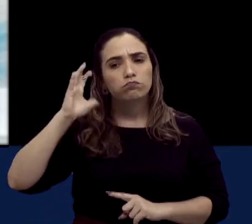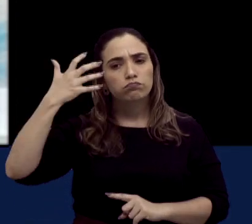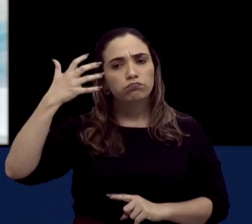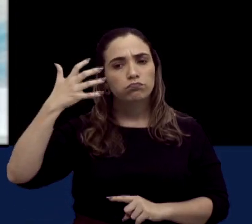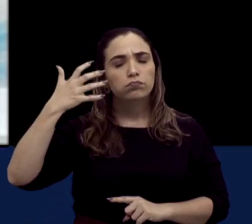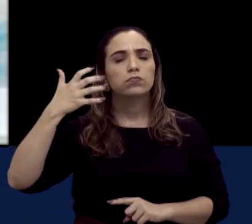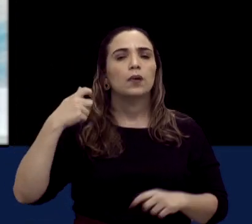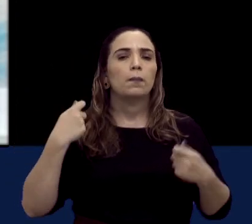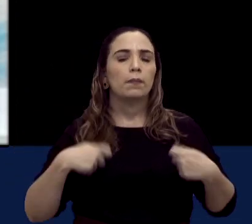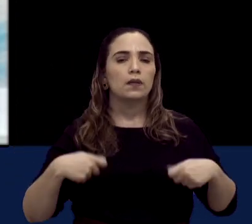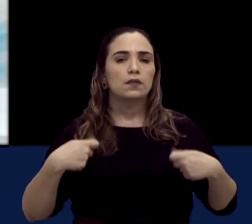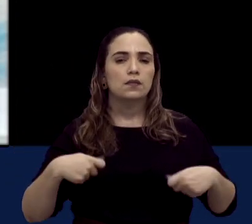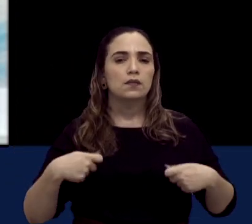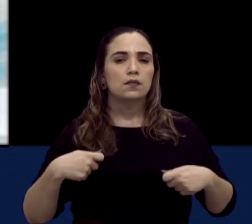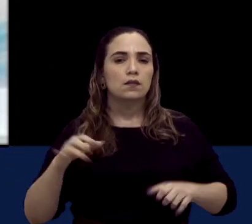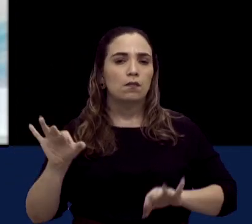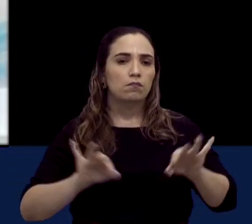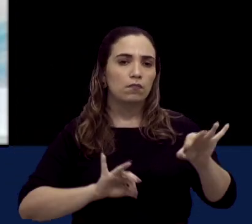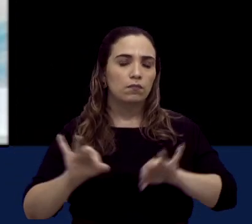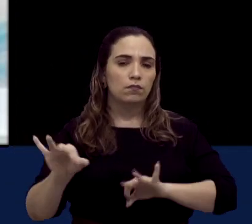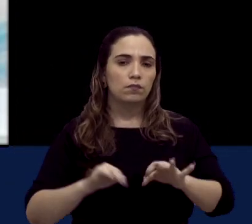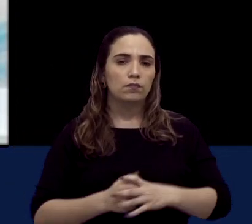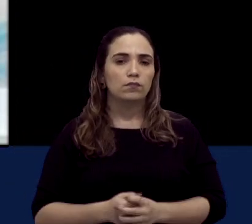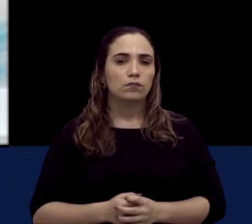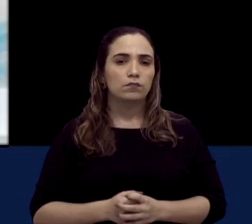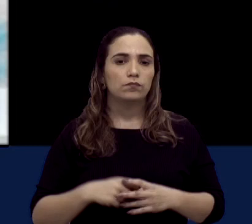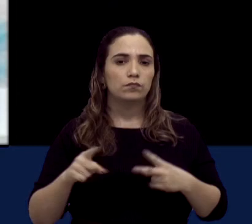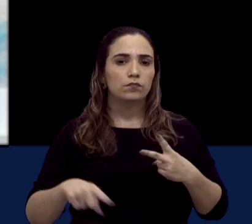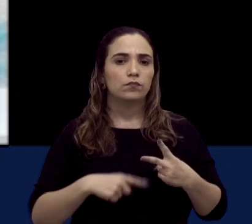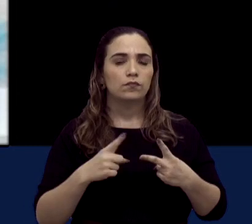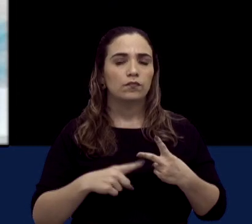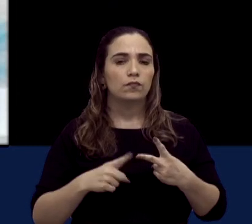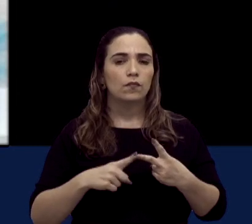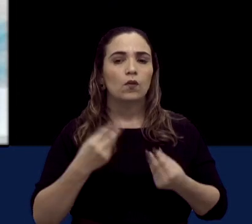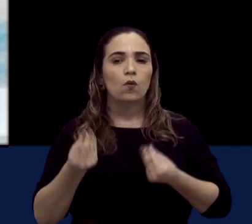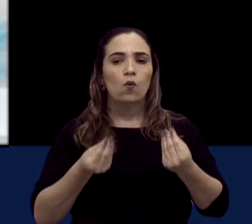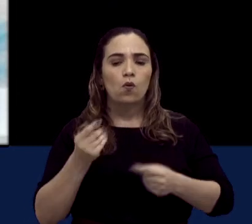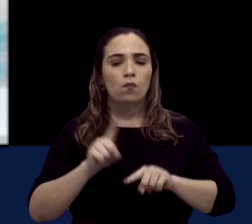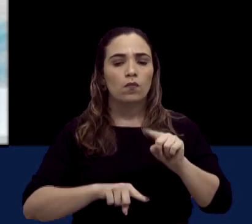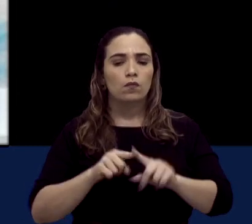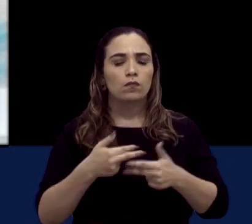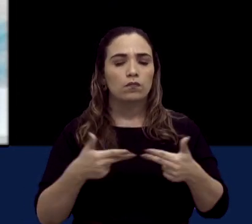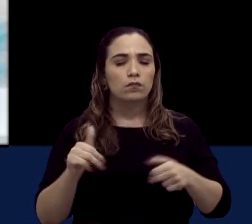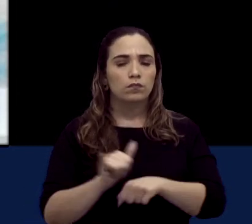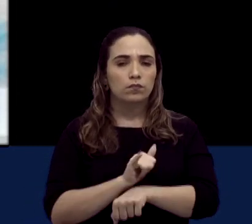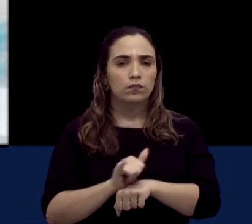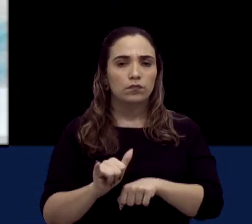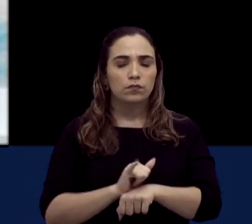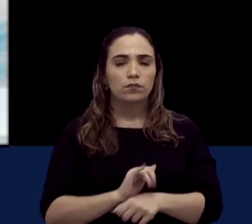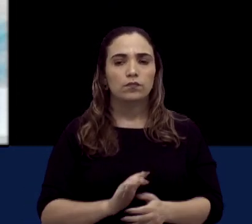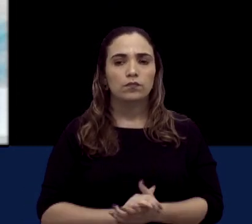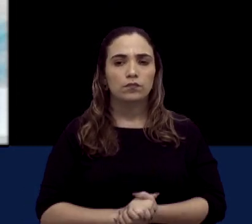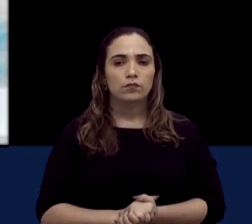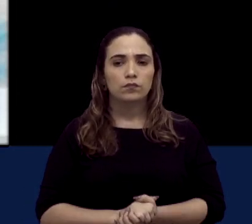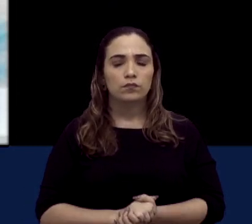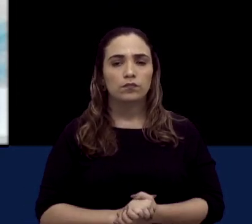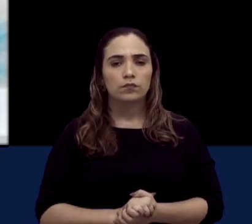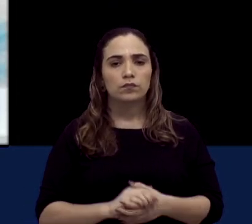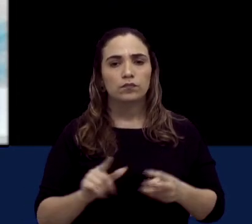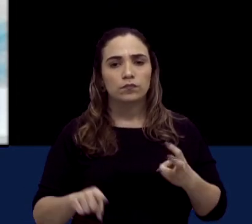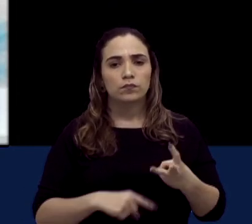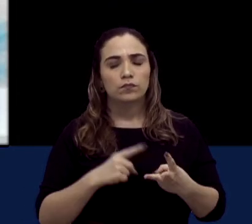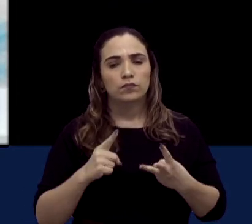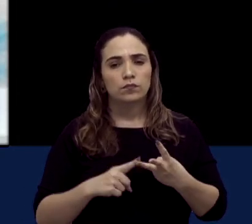precisam tomar ao planejar? Como decidem quais recursos utilizam? Como as